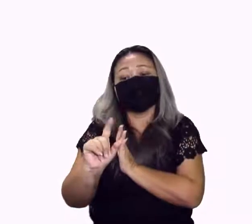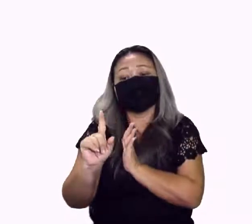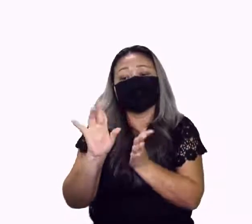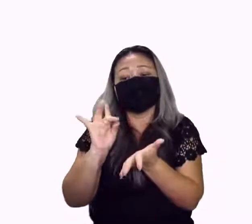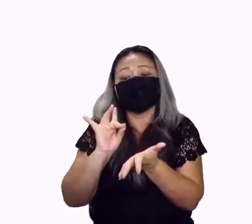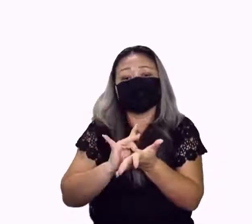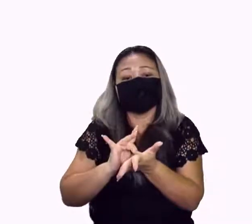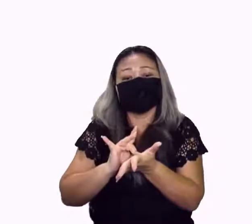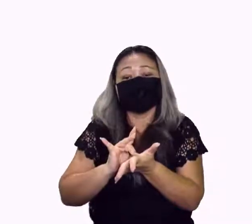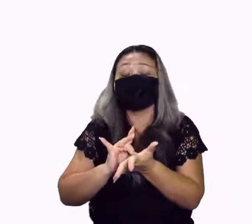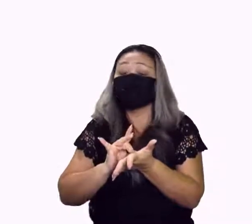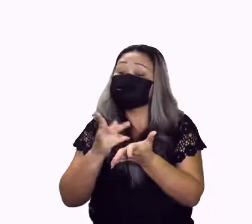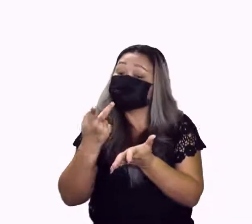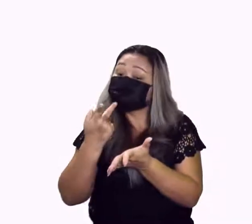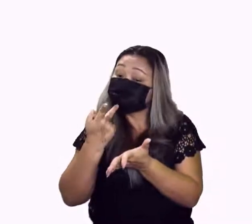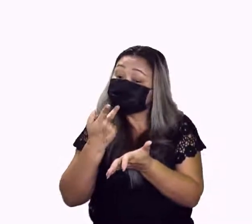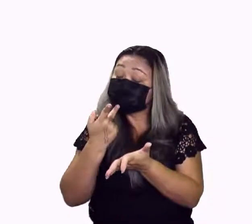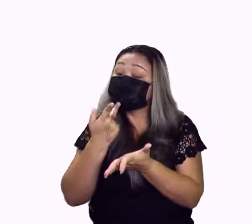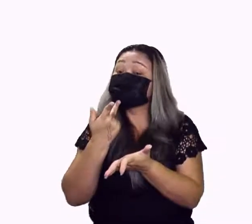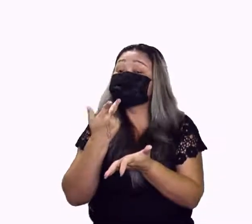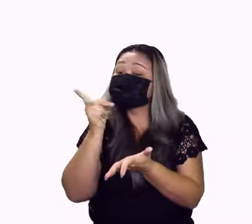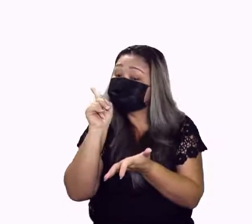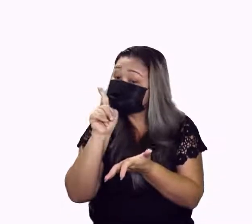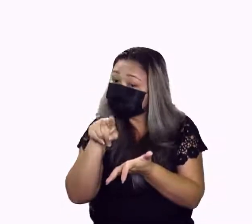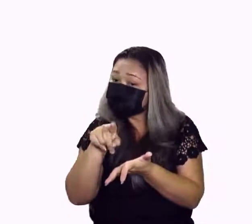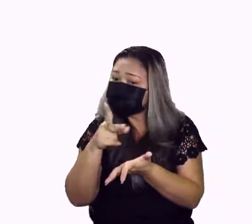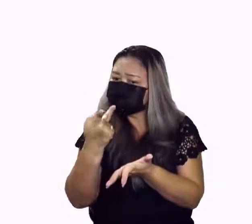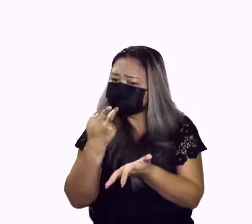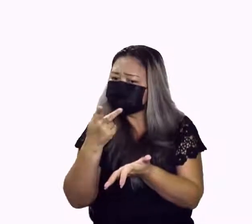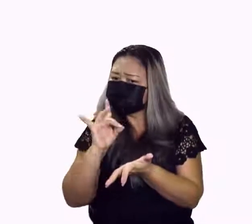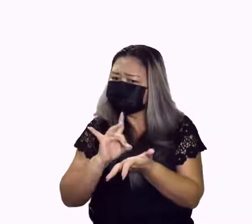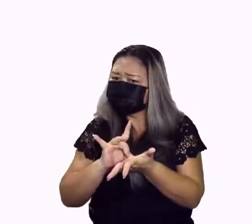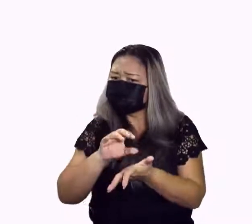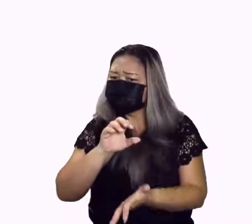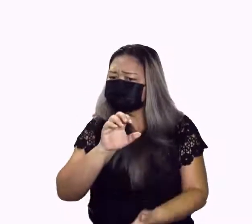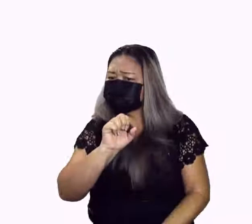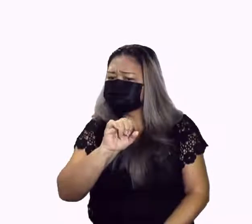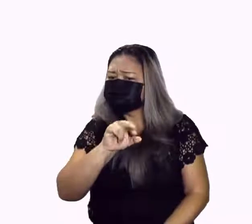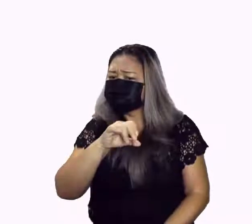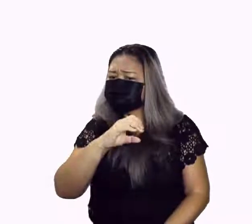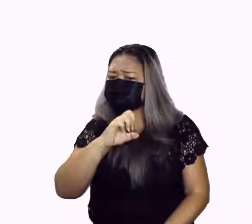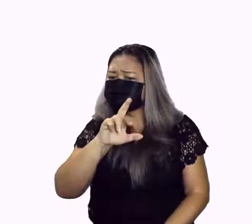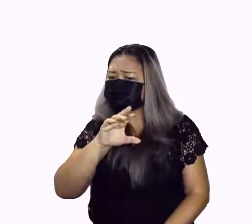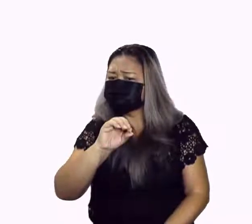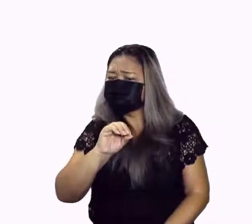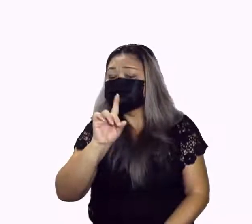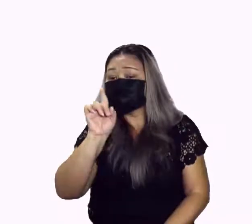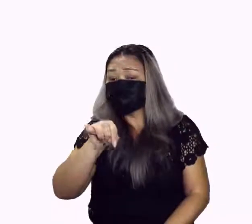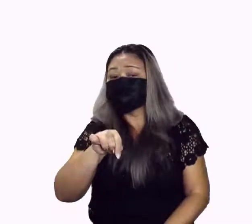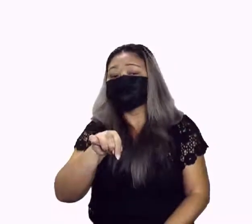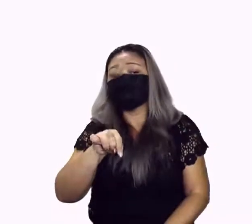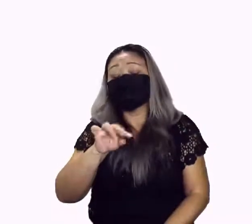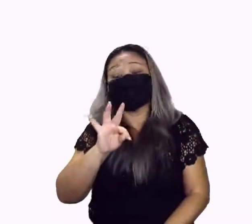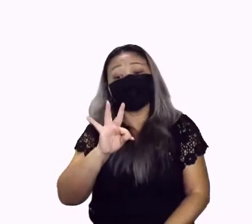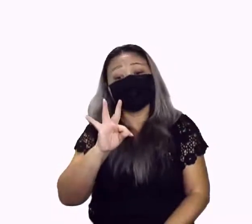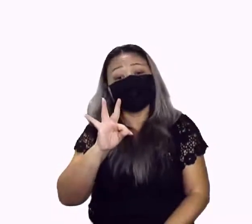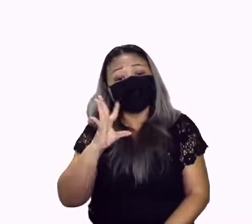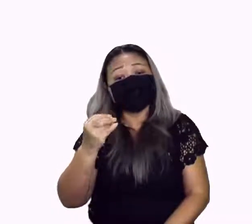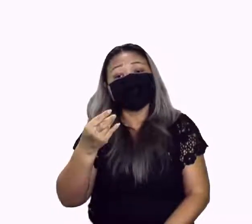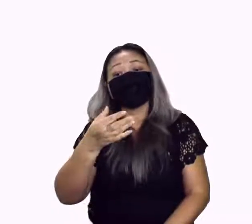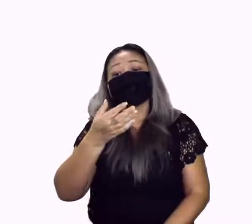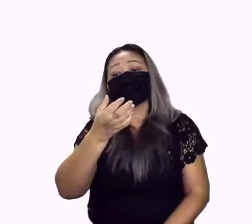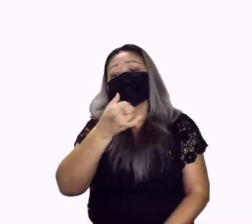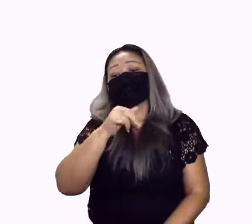tudo que é sincero, você é sincero? Será que eu sou sincero? É verdadeiro. Tudo que é